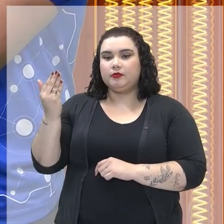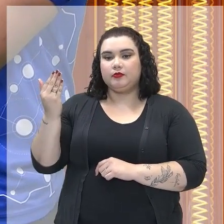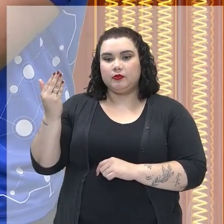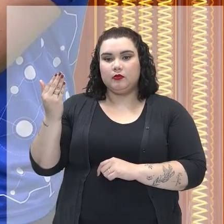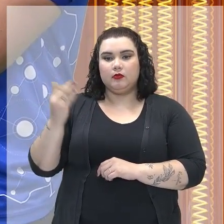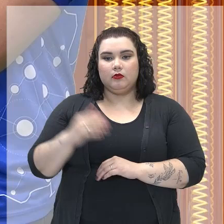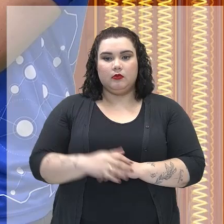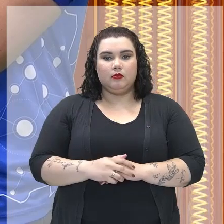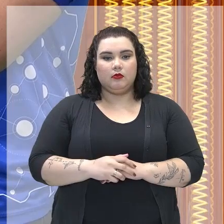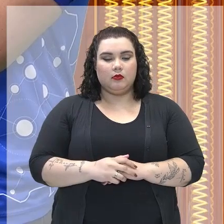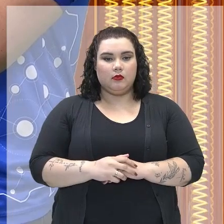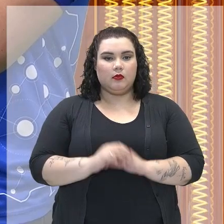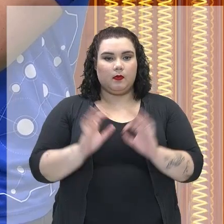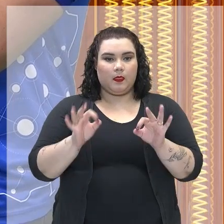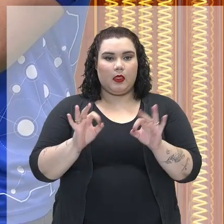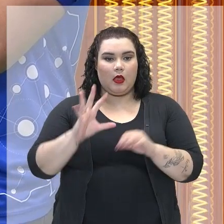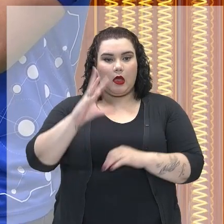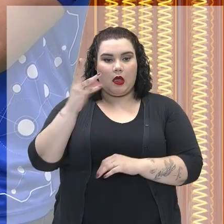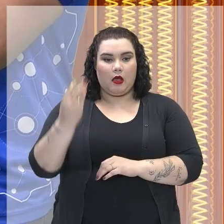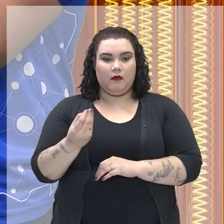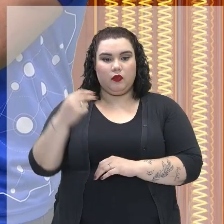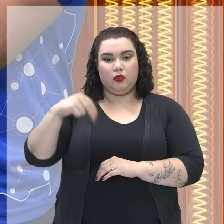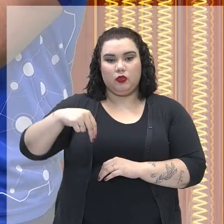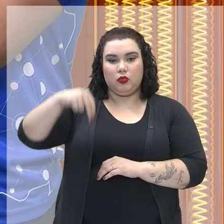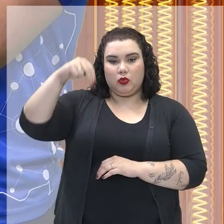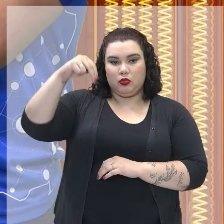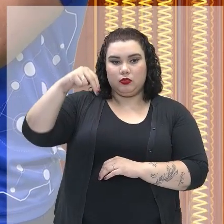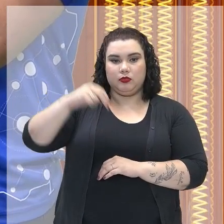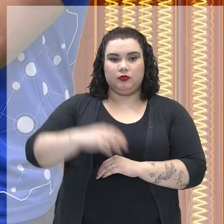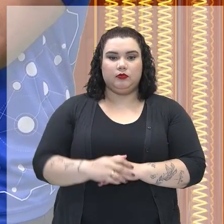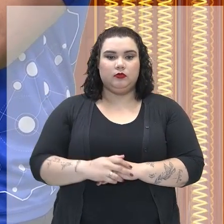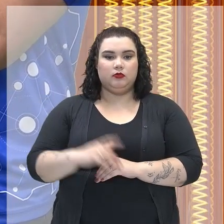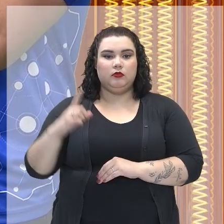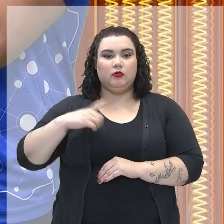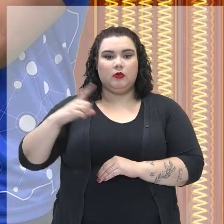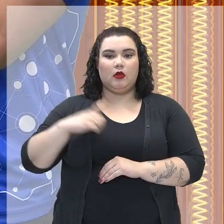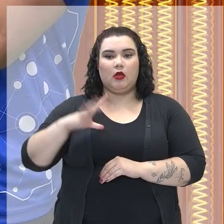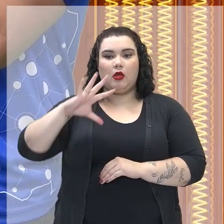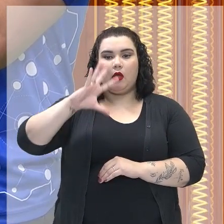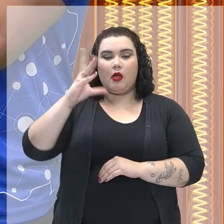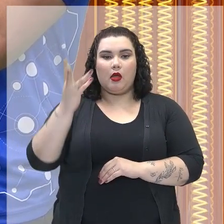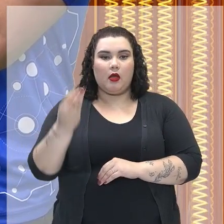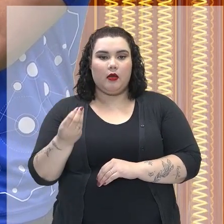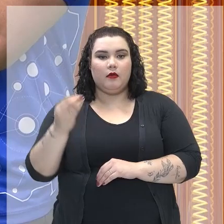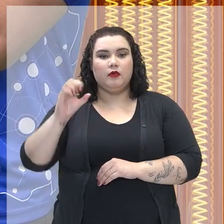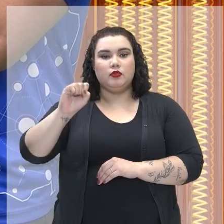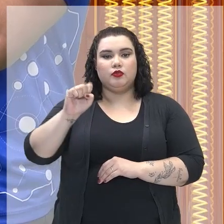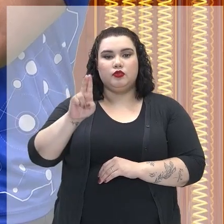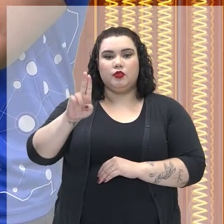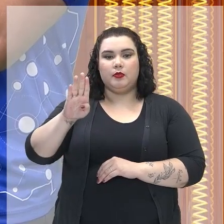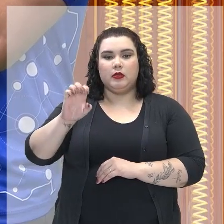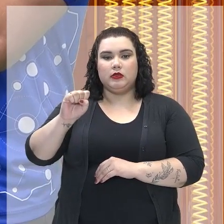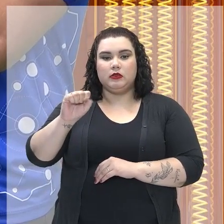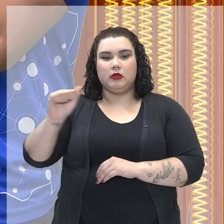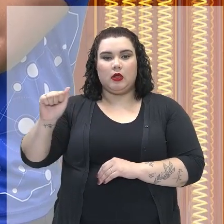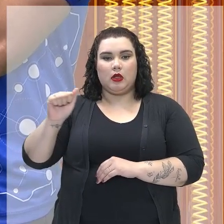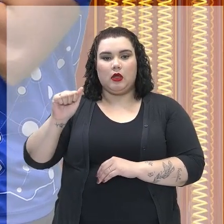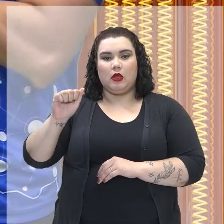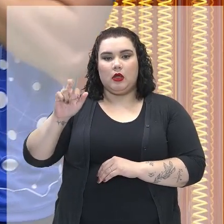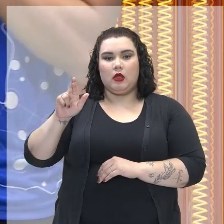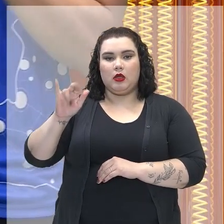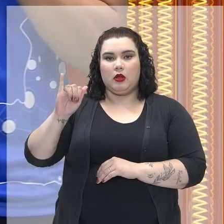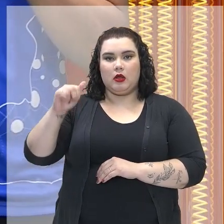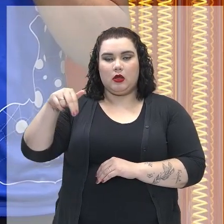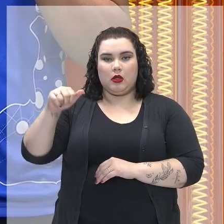do Norte ou África Setentrional, tá certo? E a África Subsaariana, que é essa que está embaixo na cor cinza aqui,